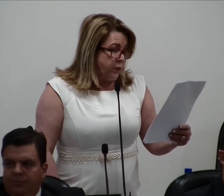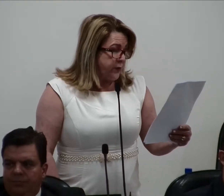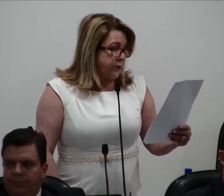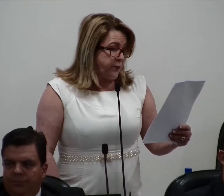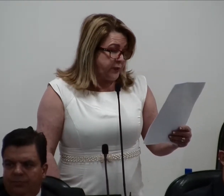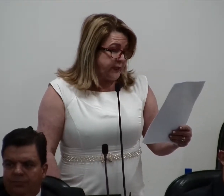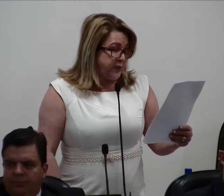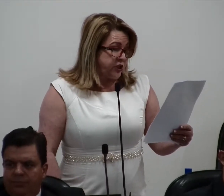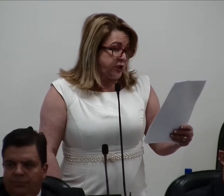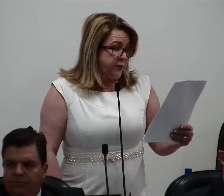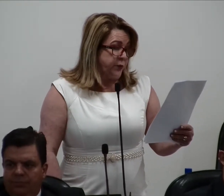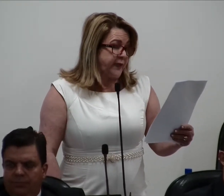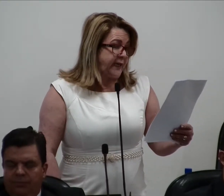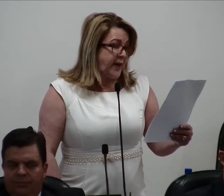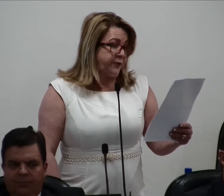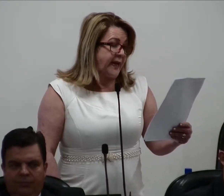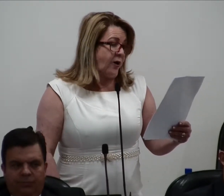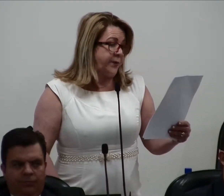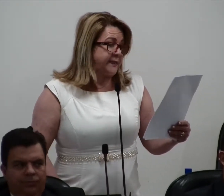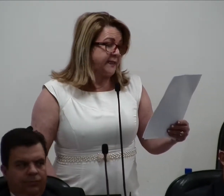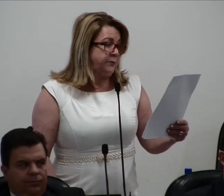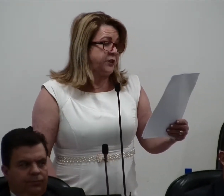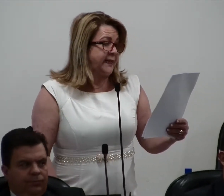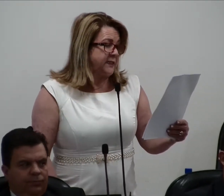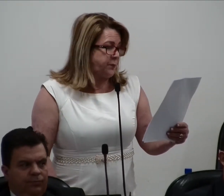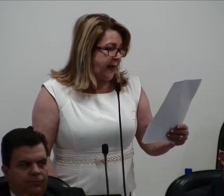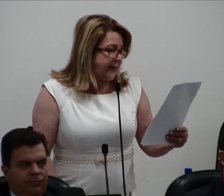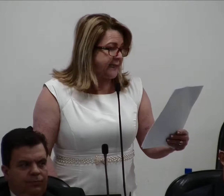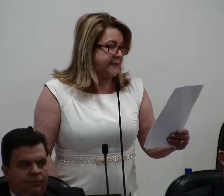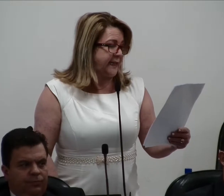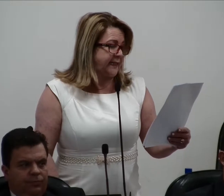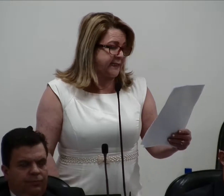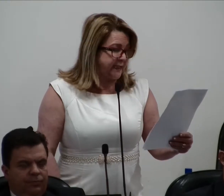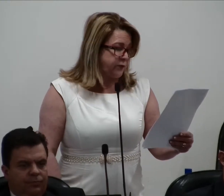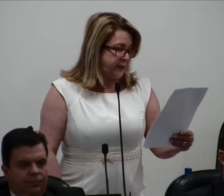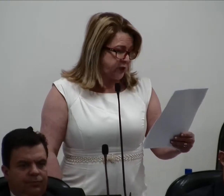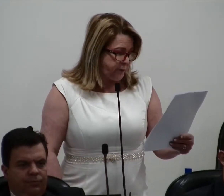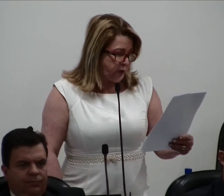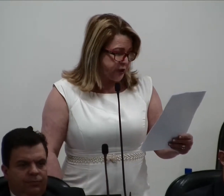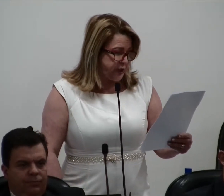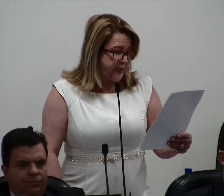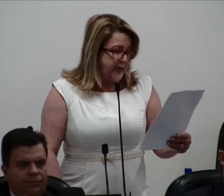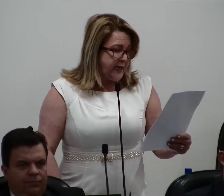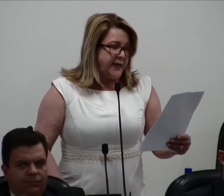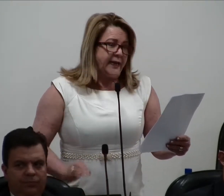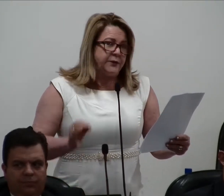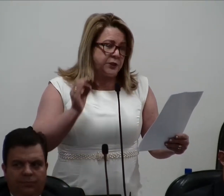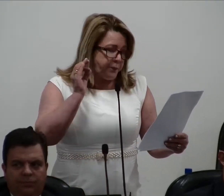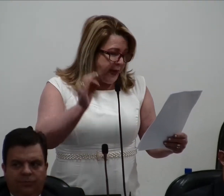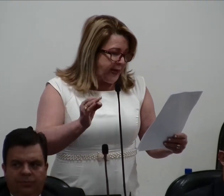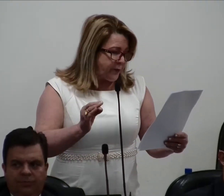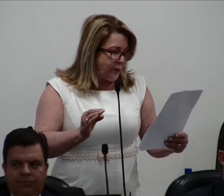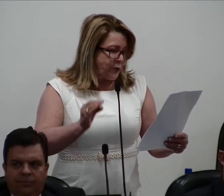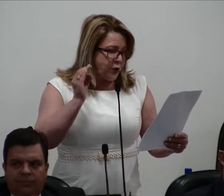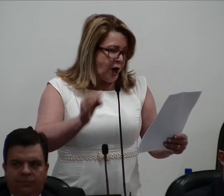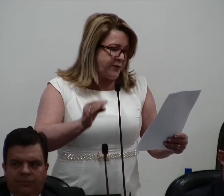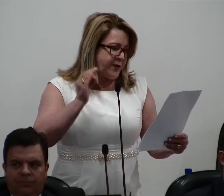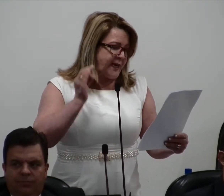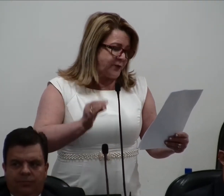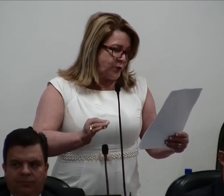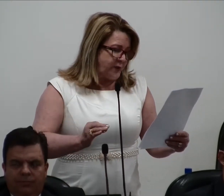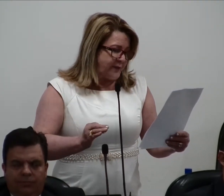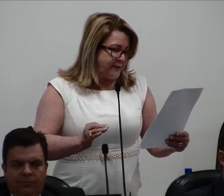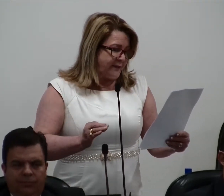É muito importante, porque, afinal, precisamos de transparência na questão do transporte. Eu espero que o